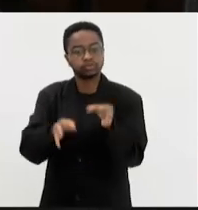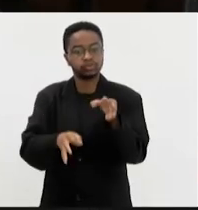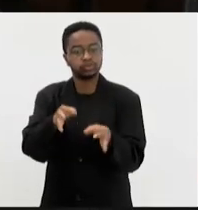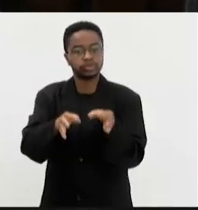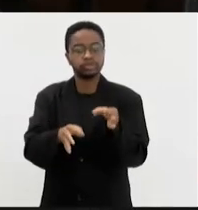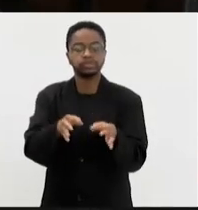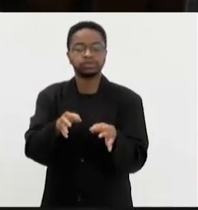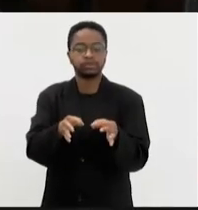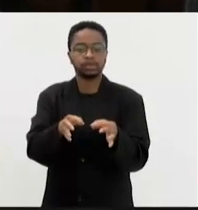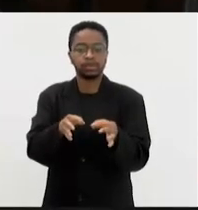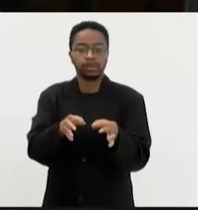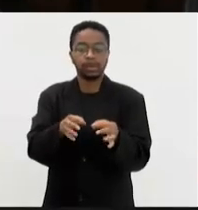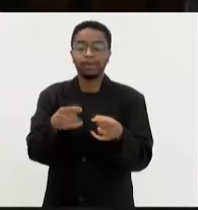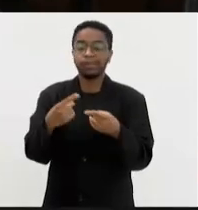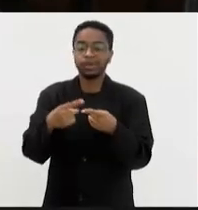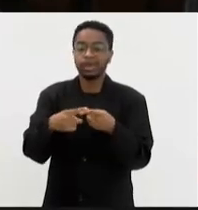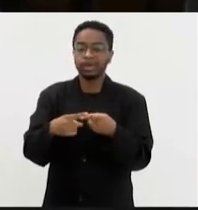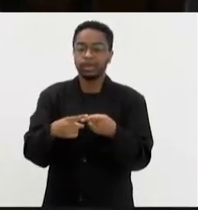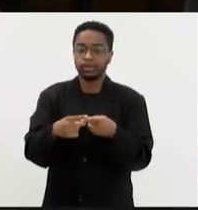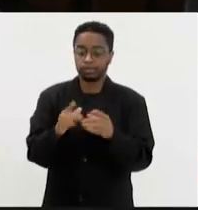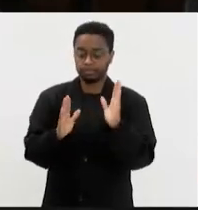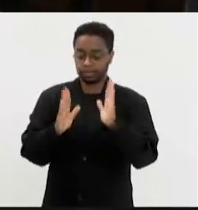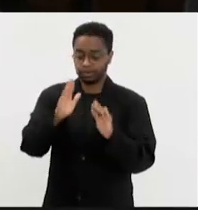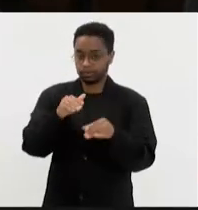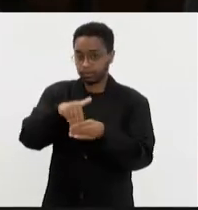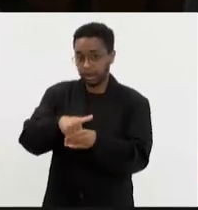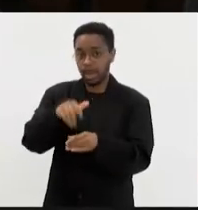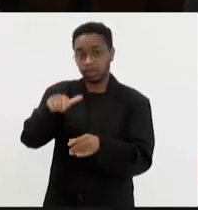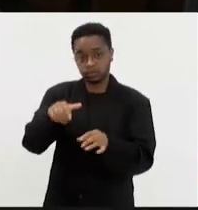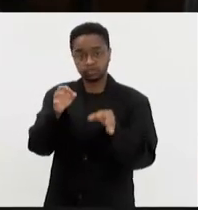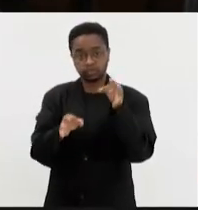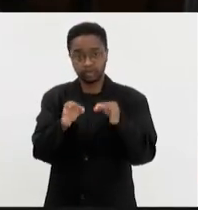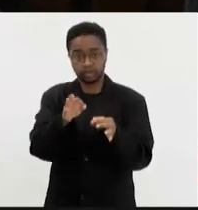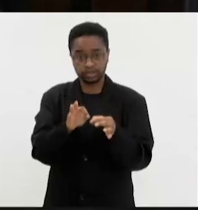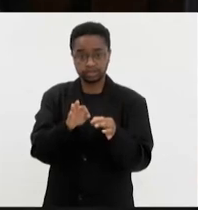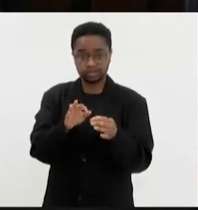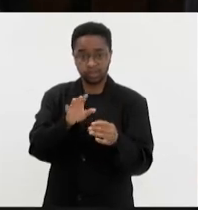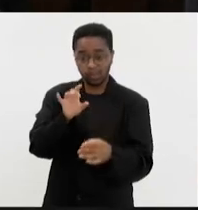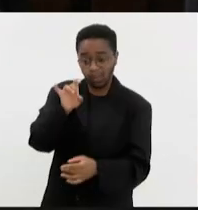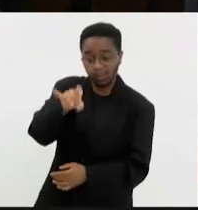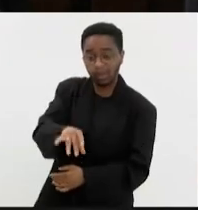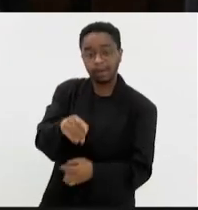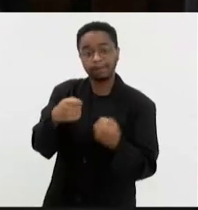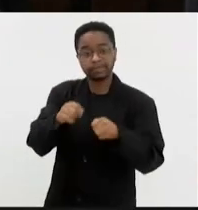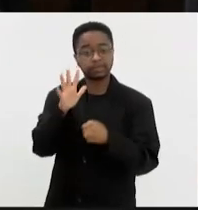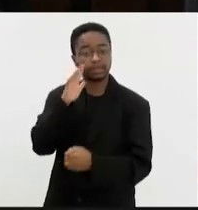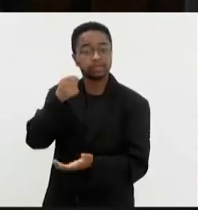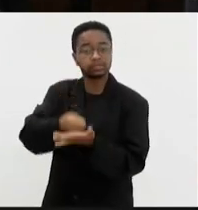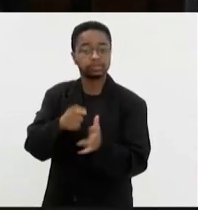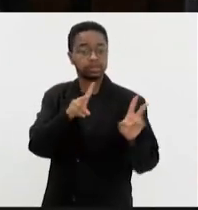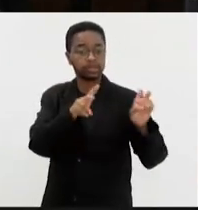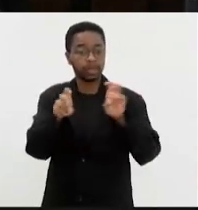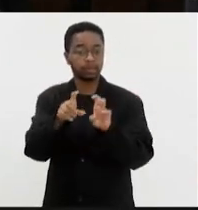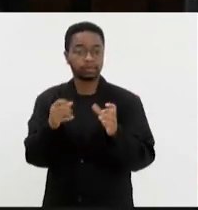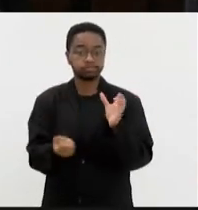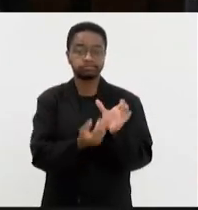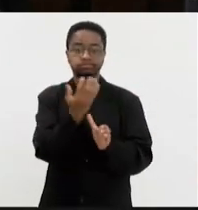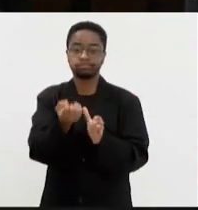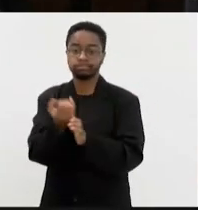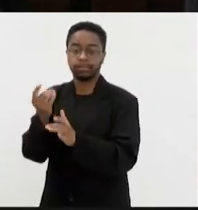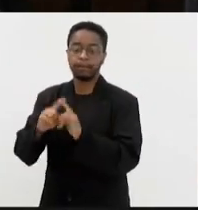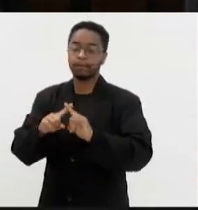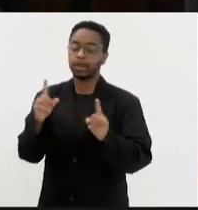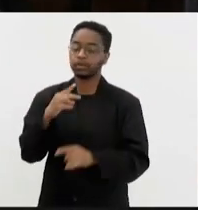Municipal em especial é o Juiz Eleitoral lá da ponta que tem que decidir a quente as questões que aparecem e não é possível